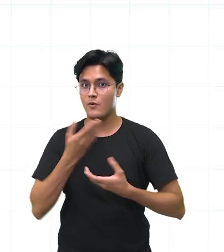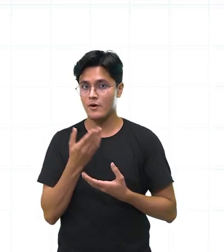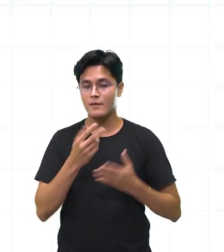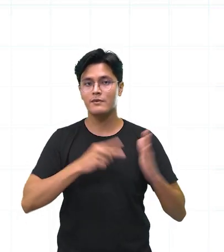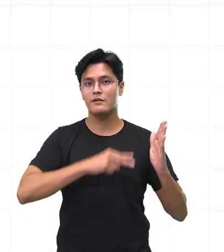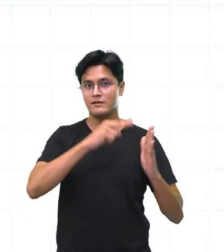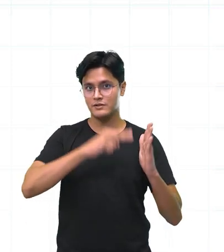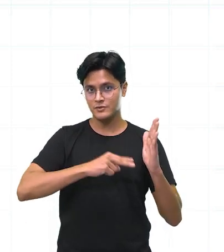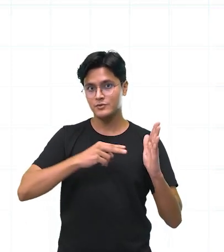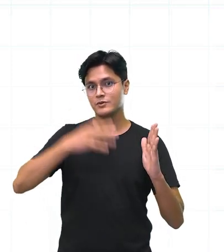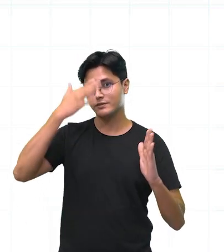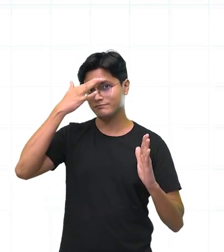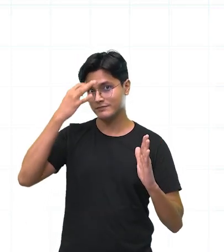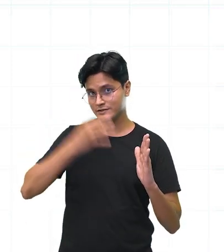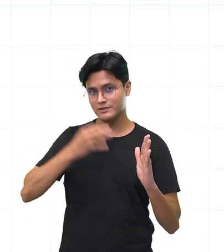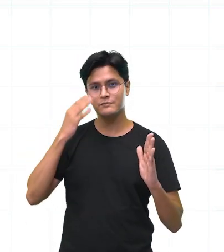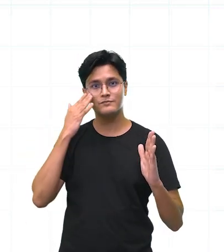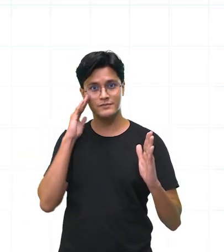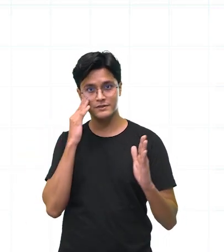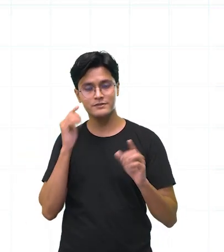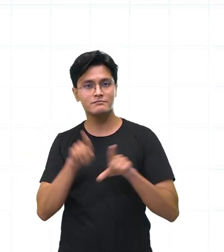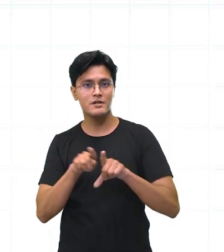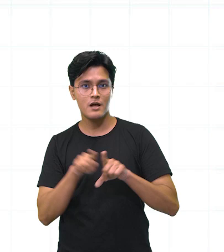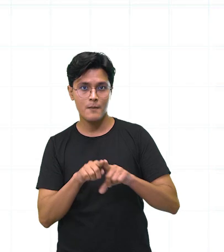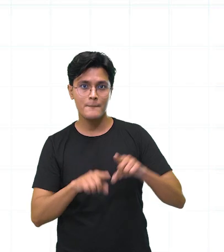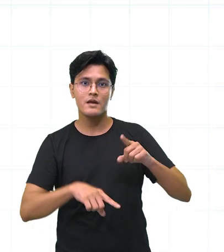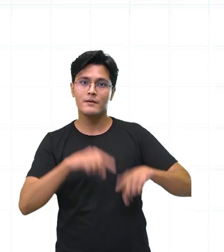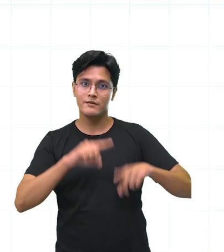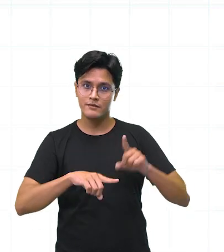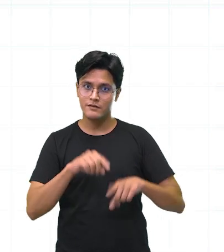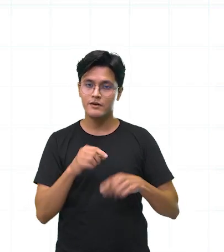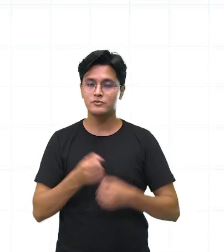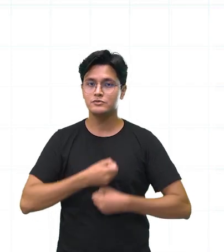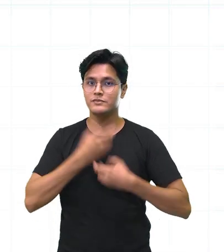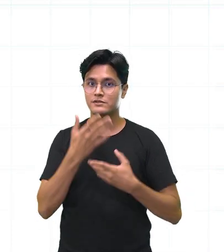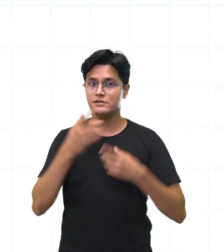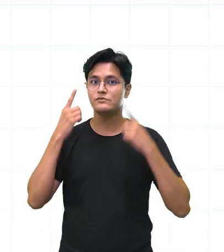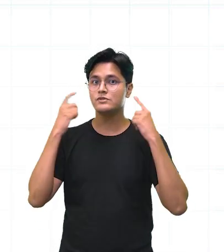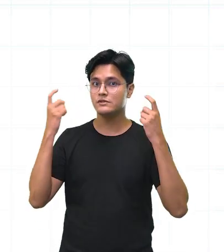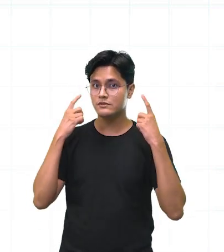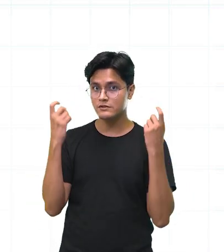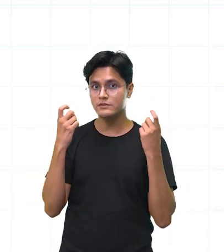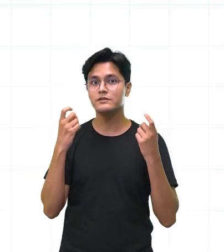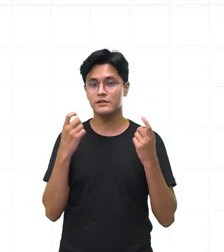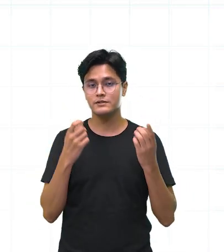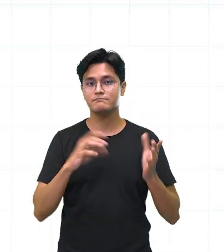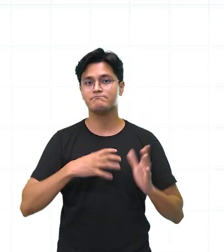e interpretação, recursos expressivos sonoros, semânticos,